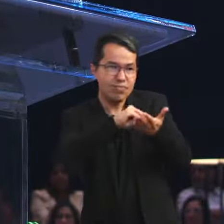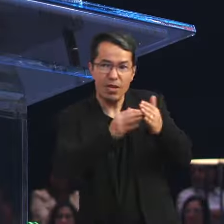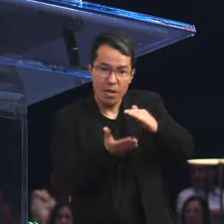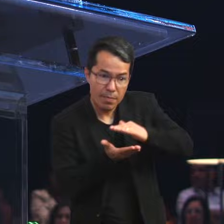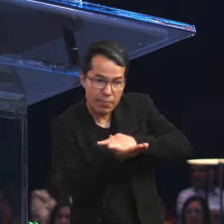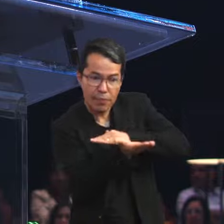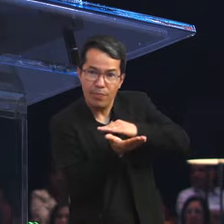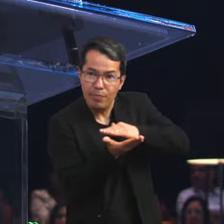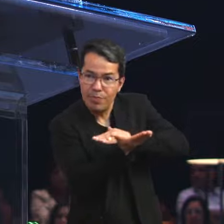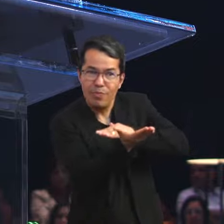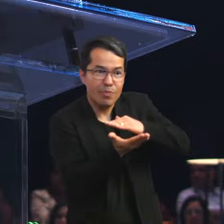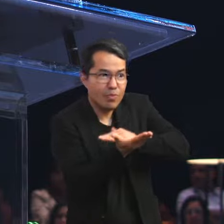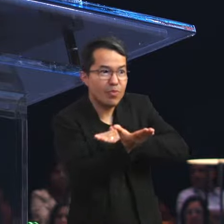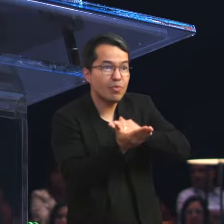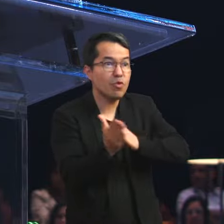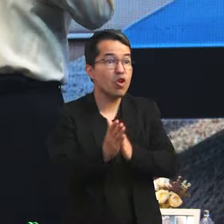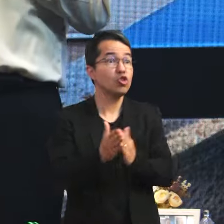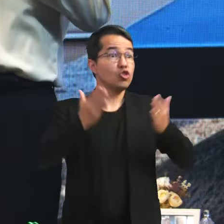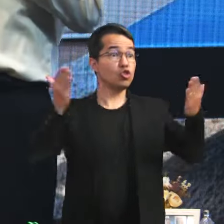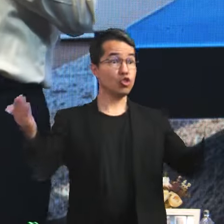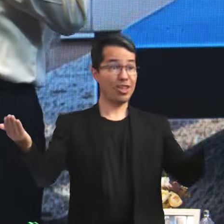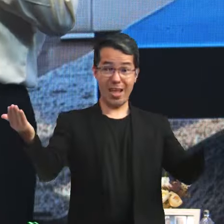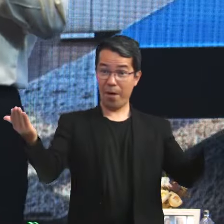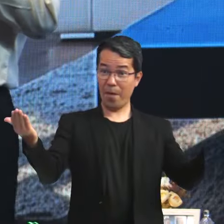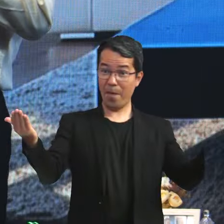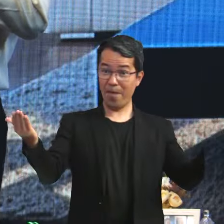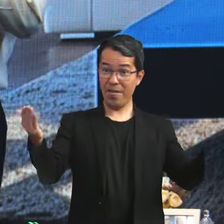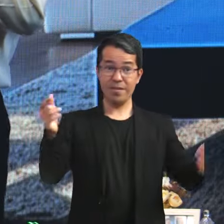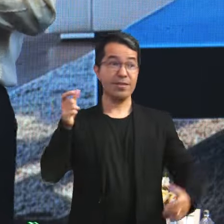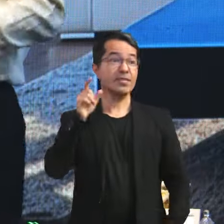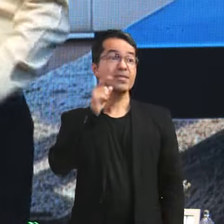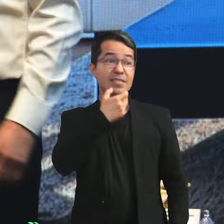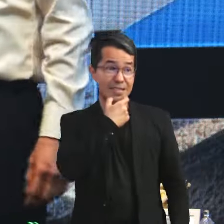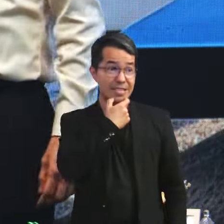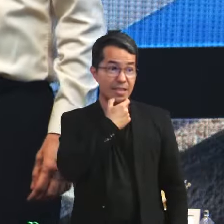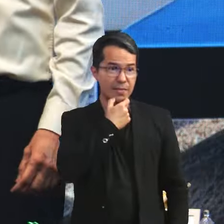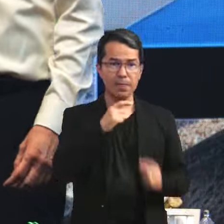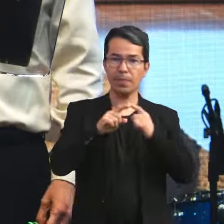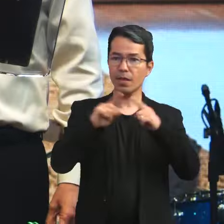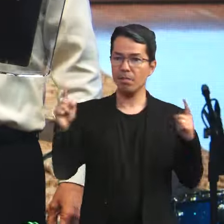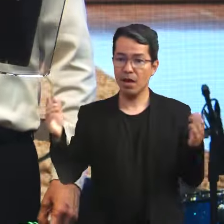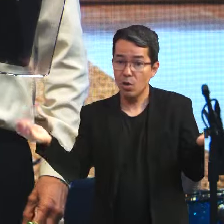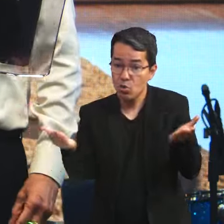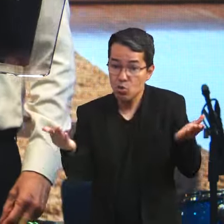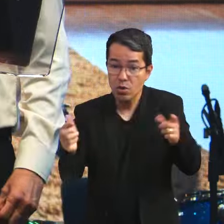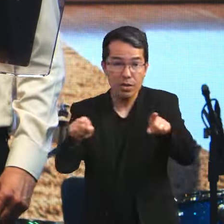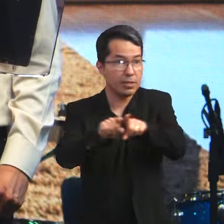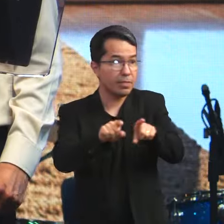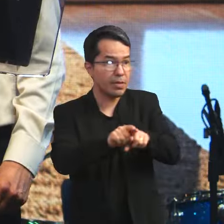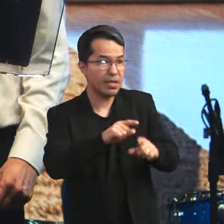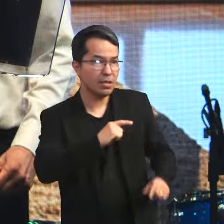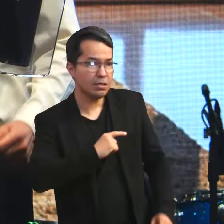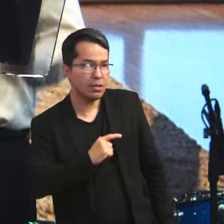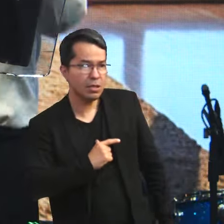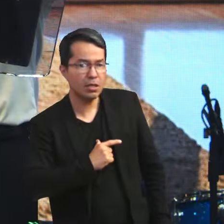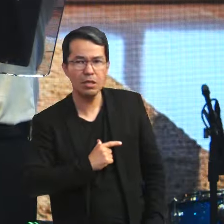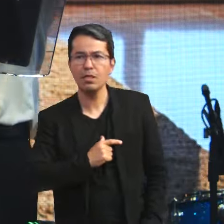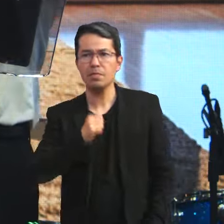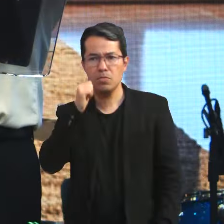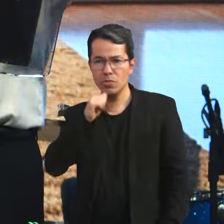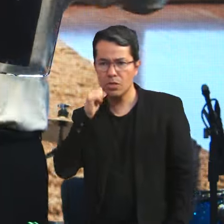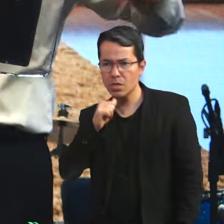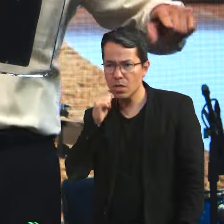dele e de certa forma um pseudo de alguma forma por muito que ela usasse um